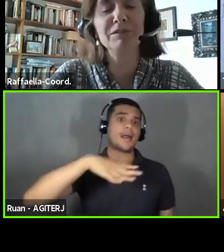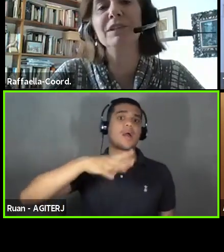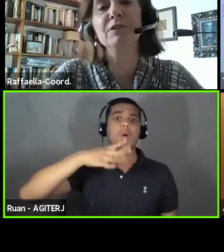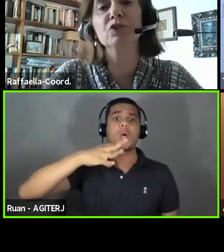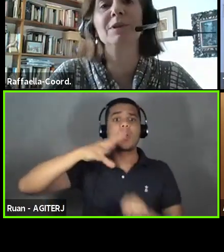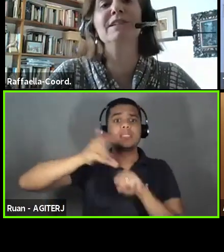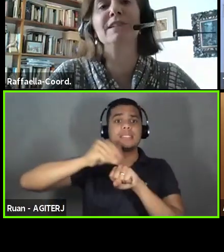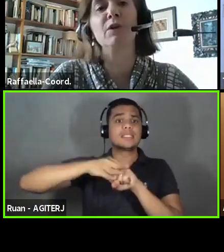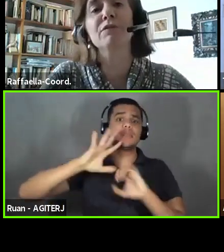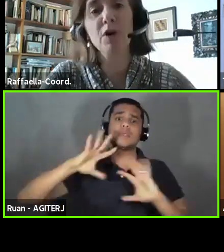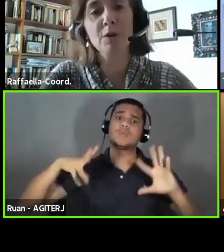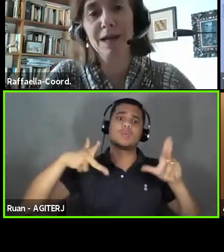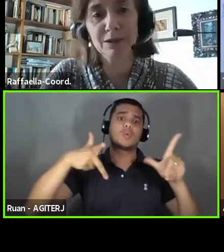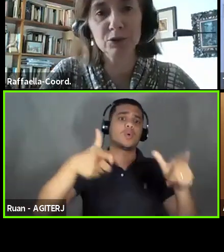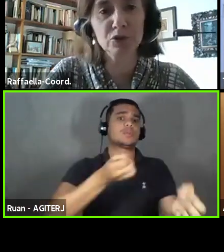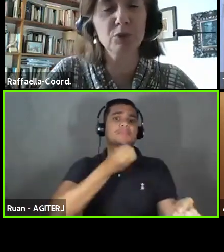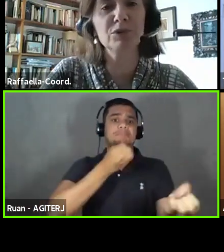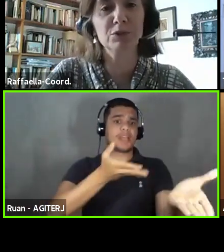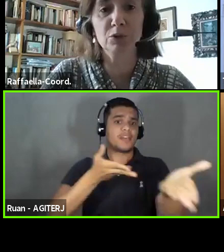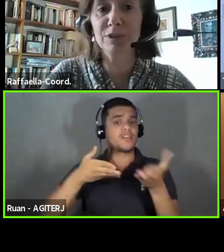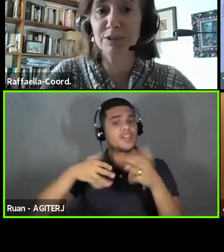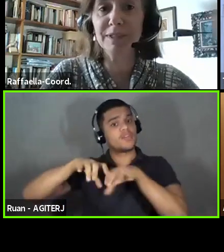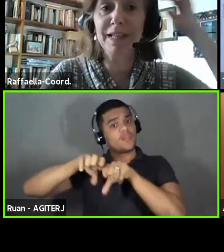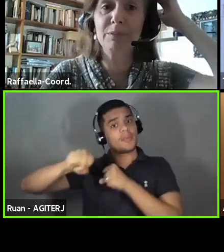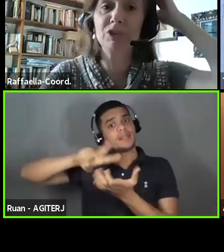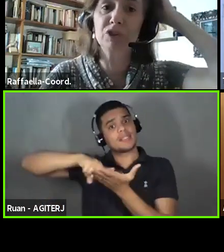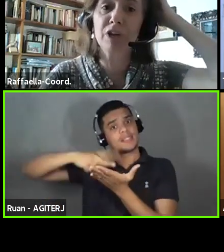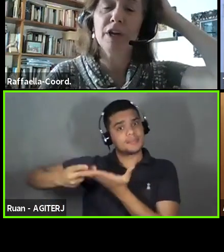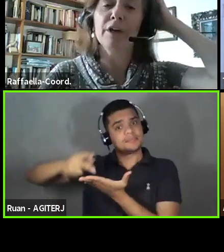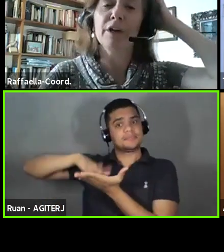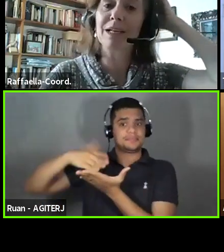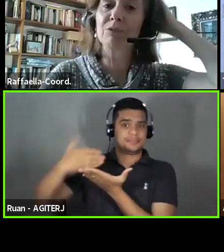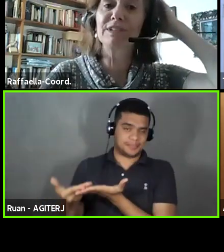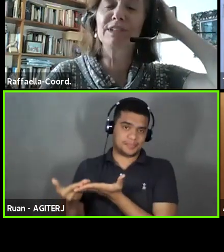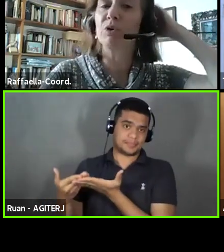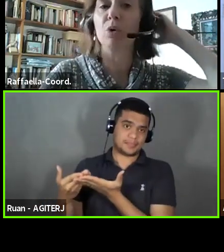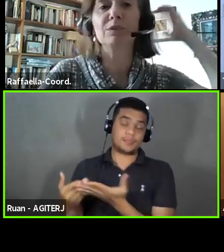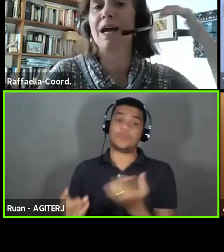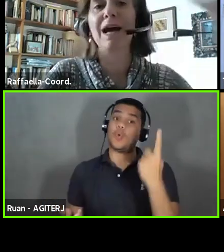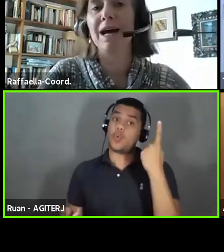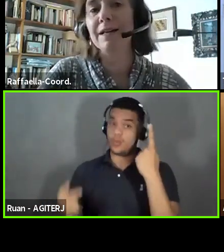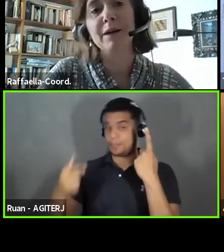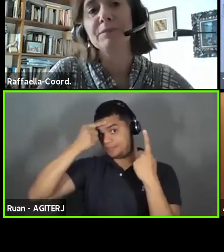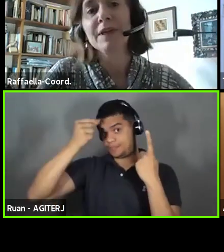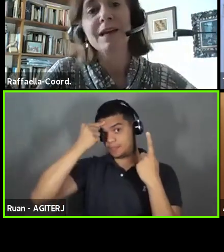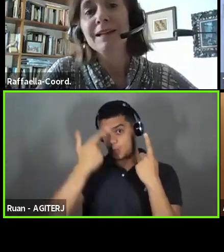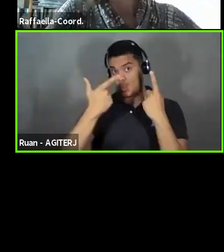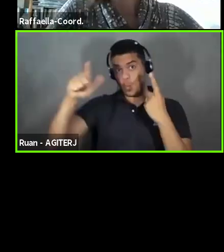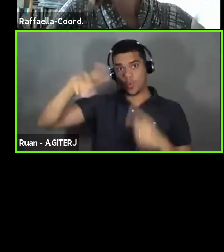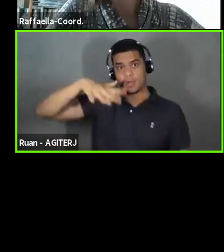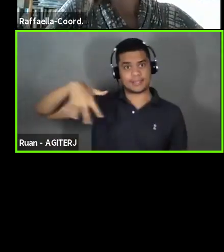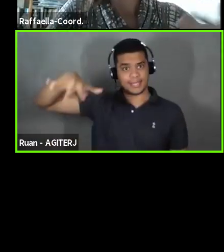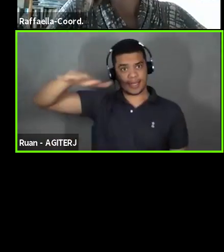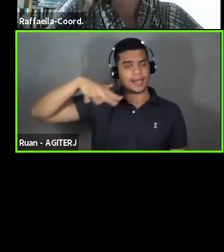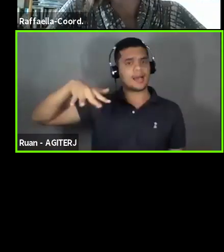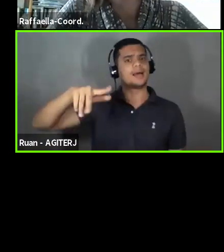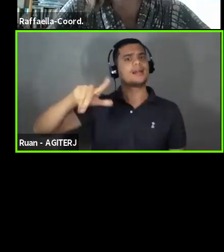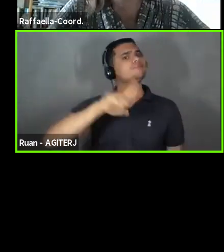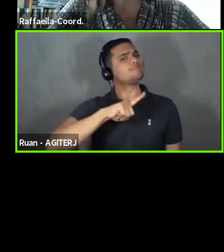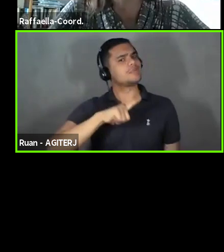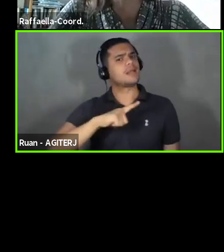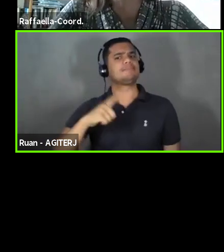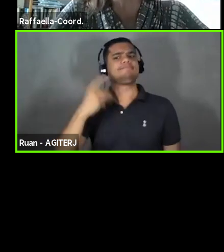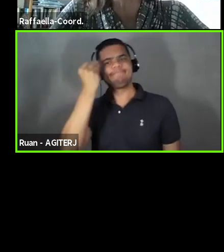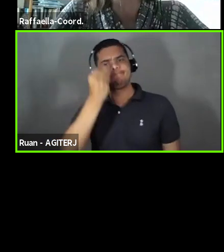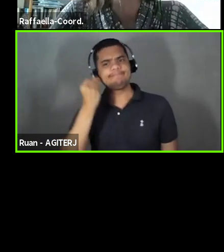todos são bem-vindos, que eles serão formados como tradutores ou intérpretes. E uma graduação em outra área traz essa bagagem